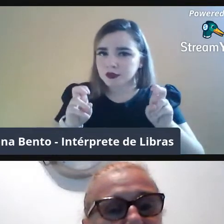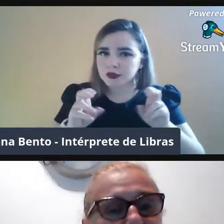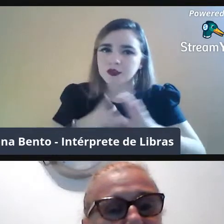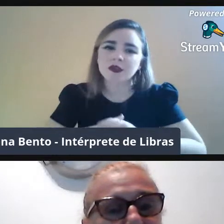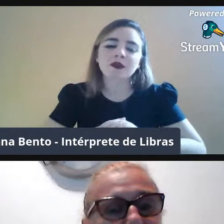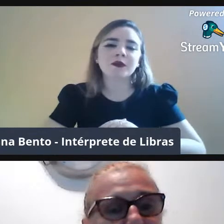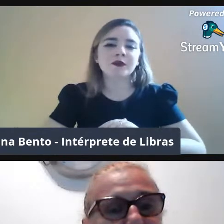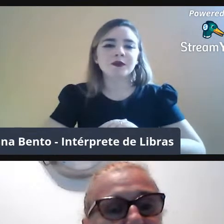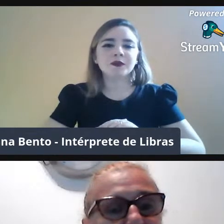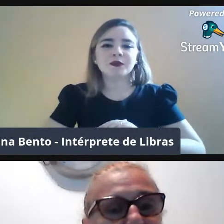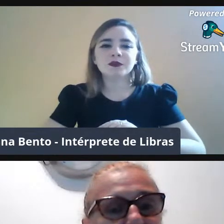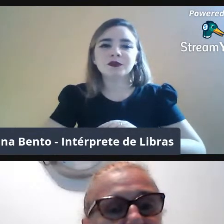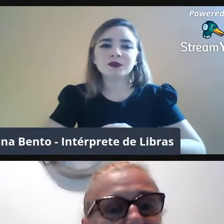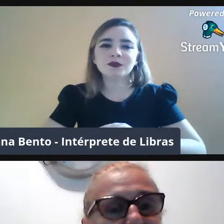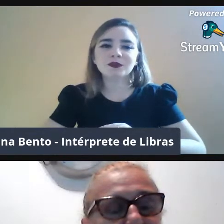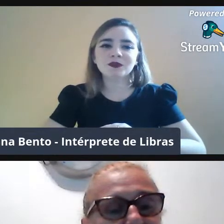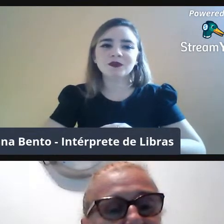imunologia.